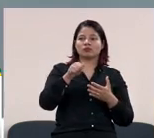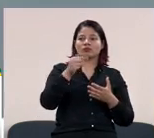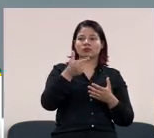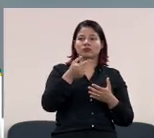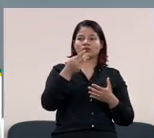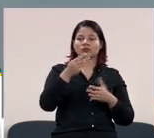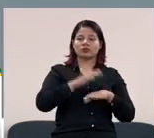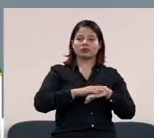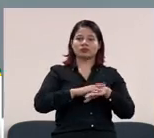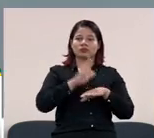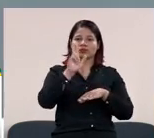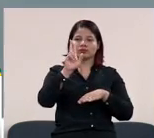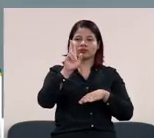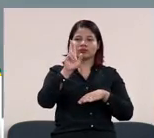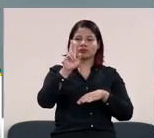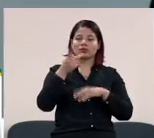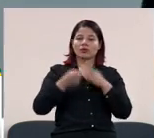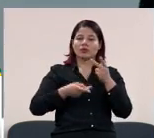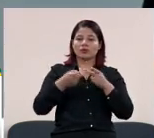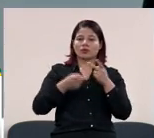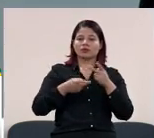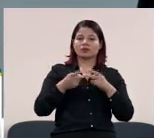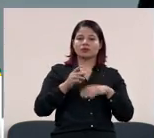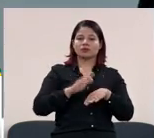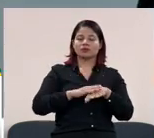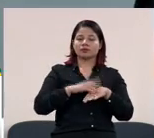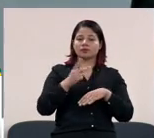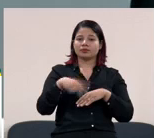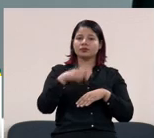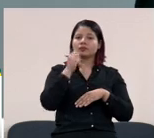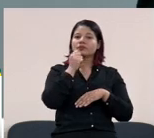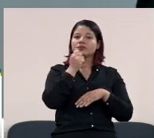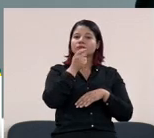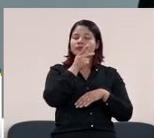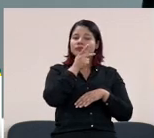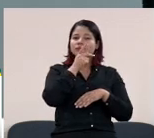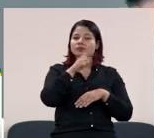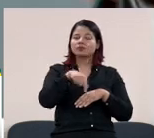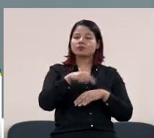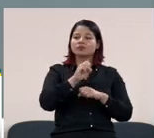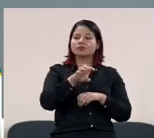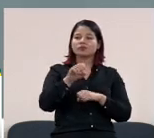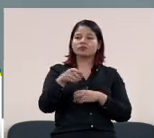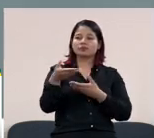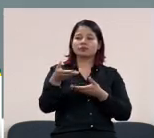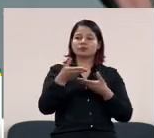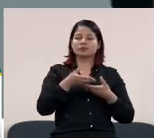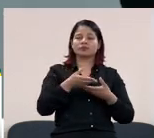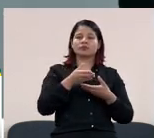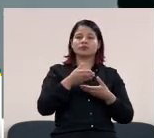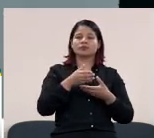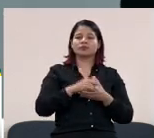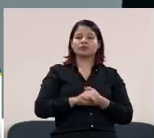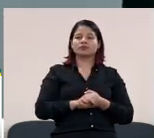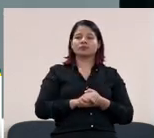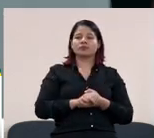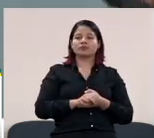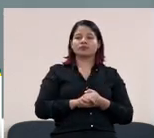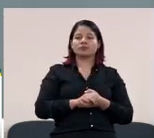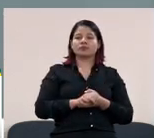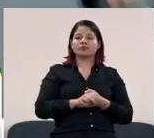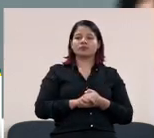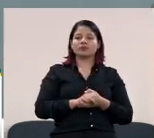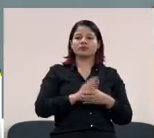723/2019 da Promotoria de Justiça de Educação da Comarca de Macapá. Convite à ação institucional. Gabinete